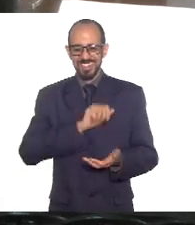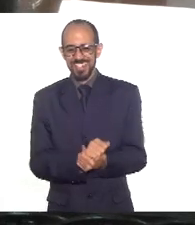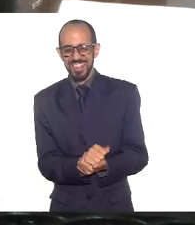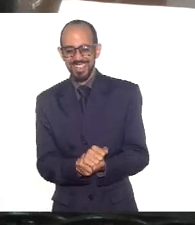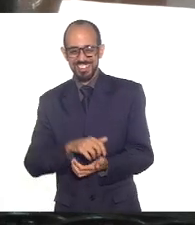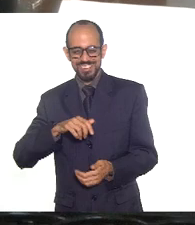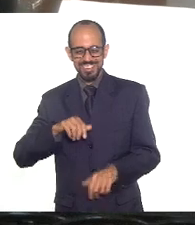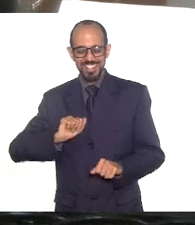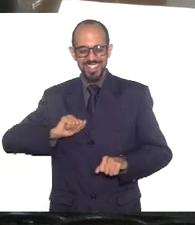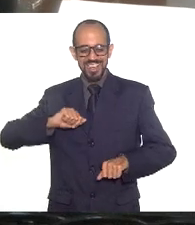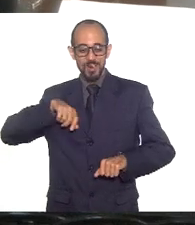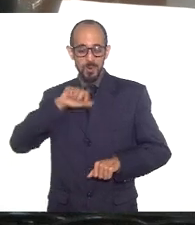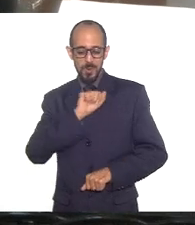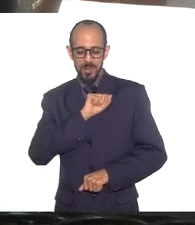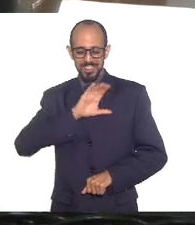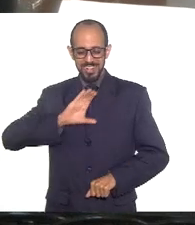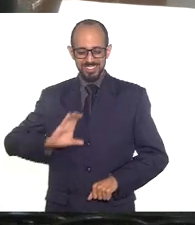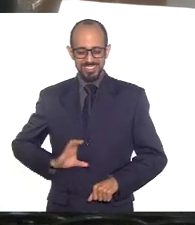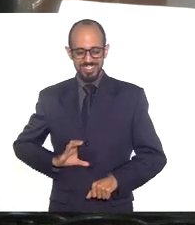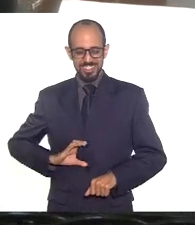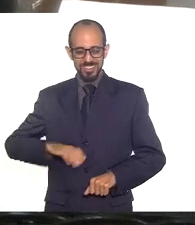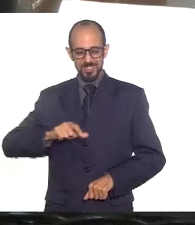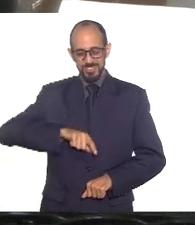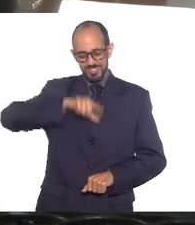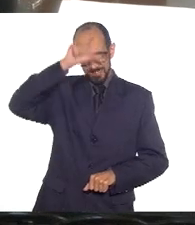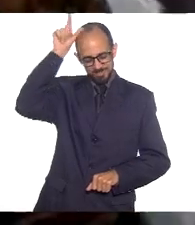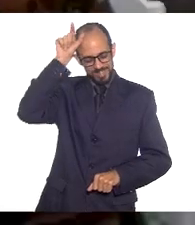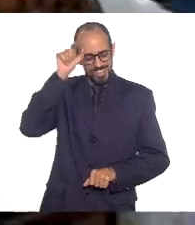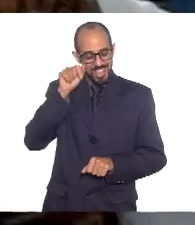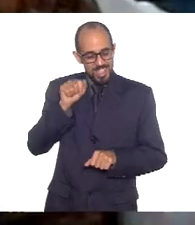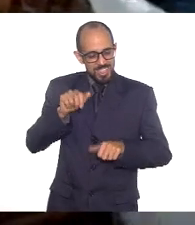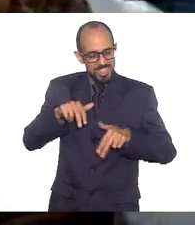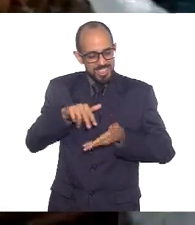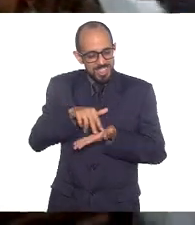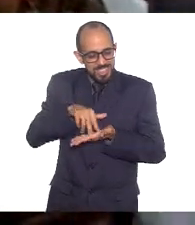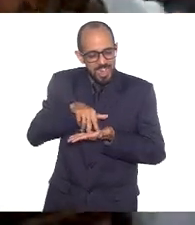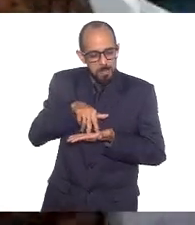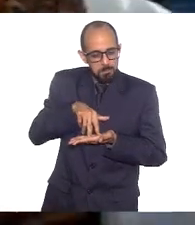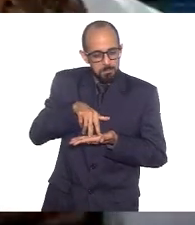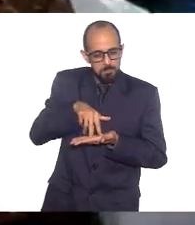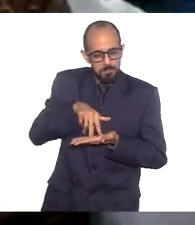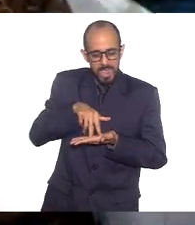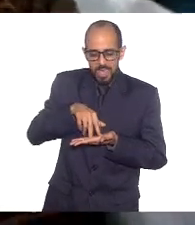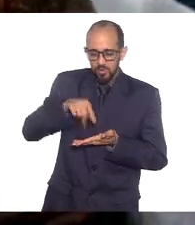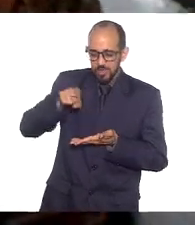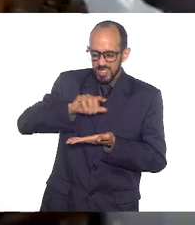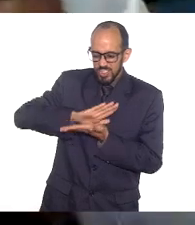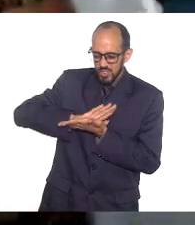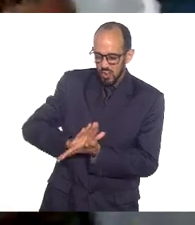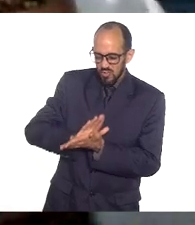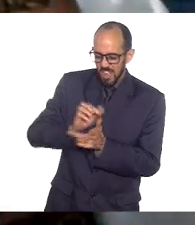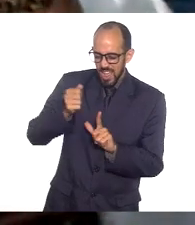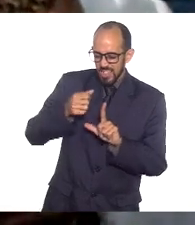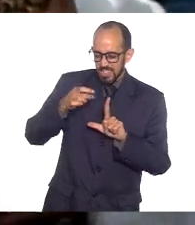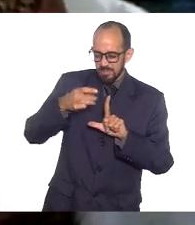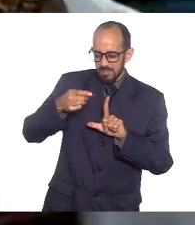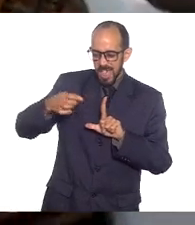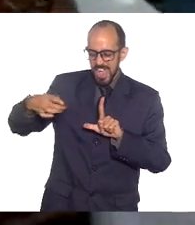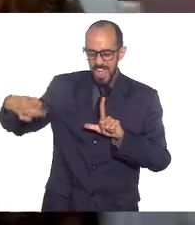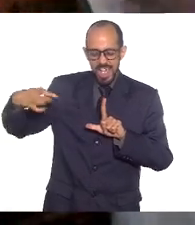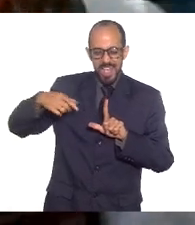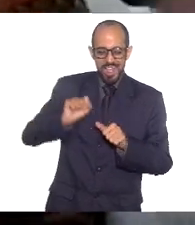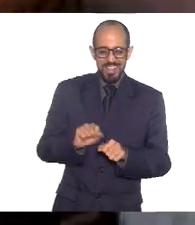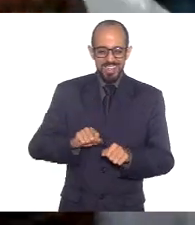aqui e o André Ceciliano premeira poluidores homofóbicos e tiranos de